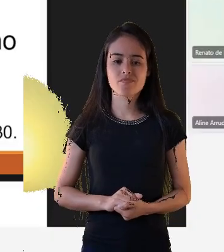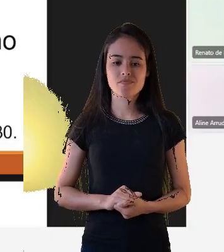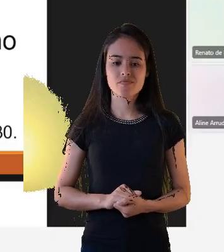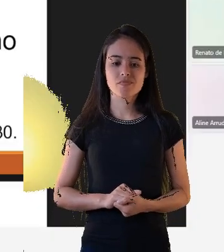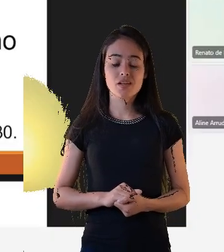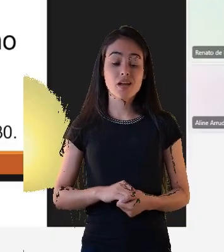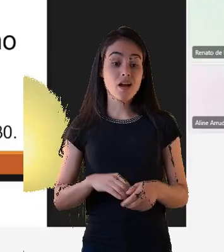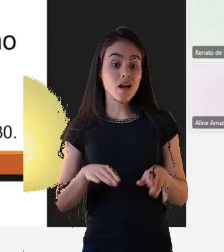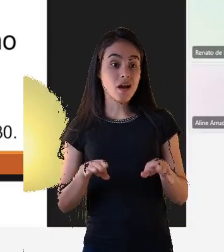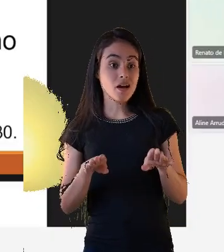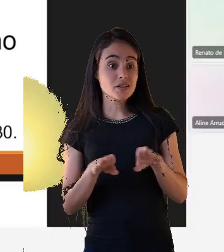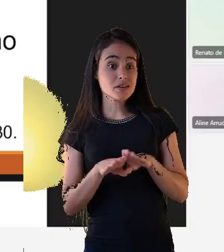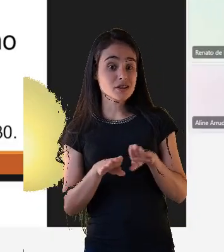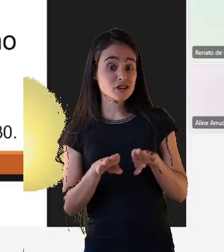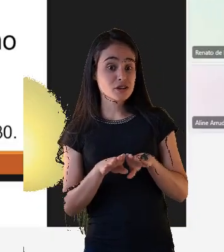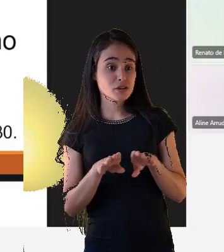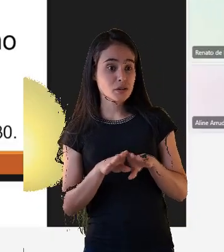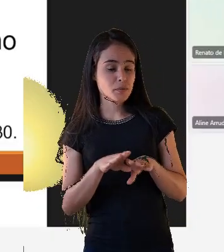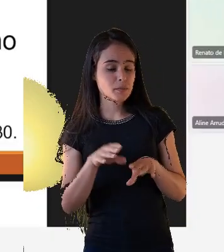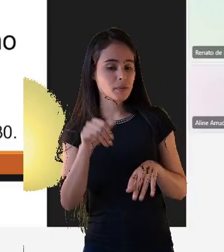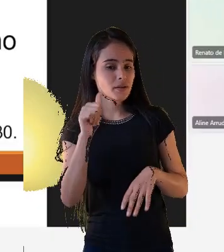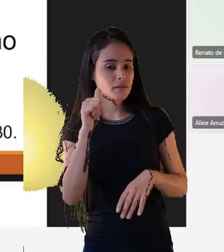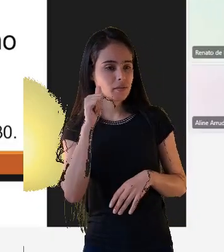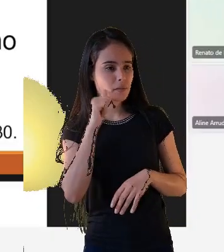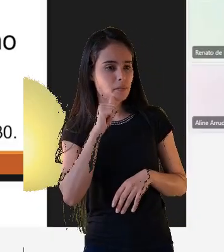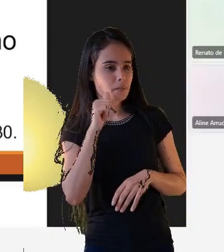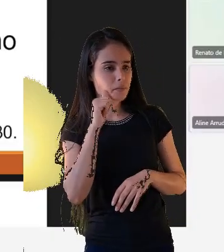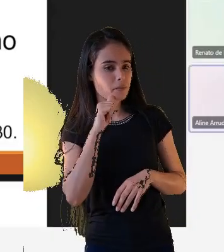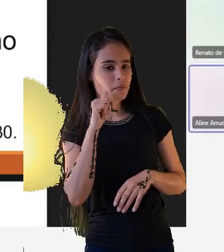Ai, vou ter que descobrir, vou ter que pegar depois.